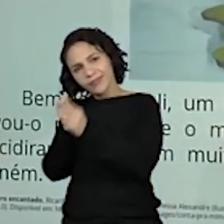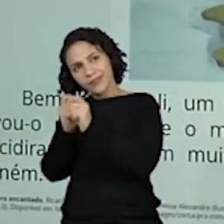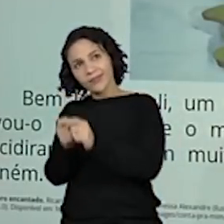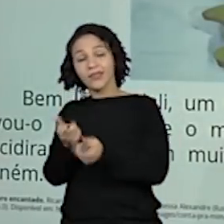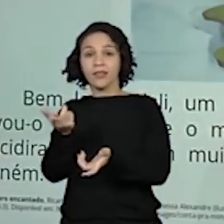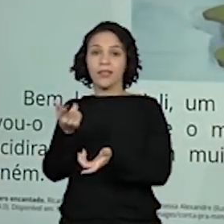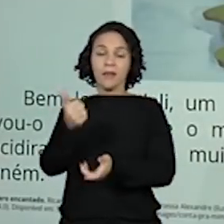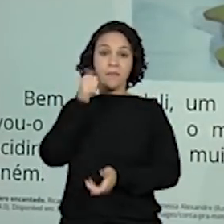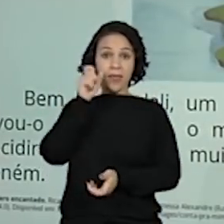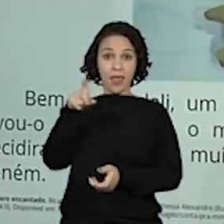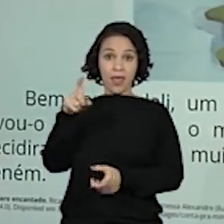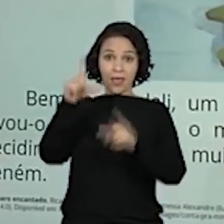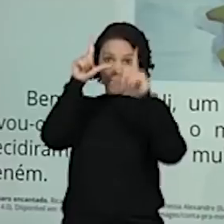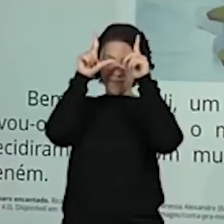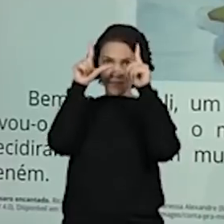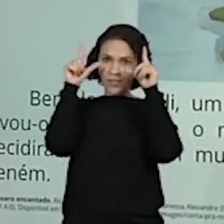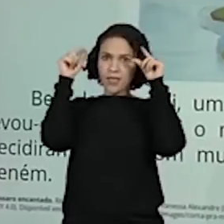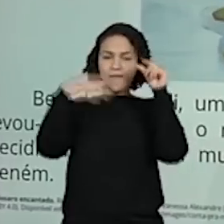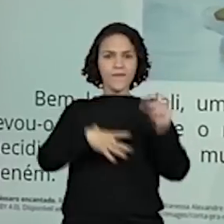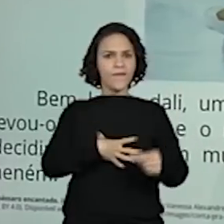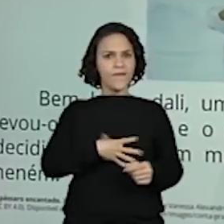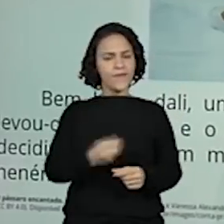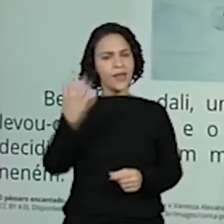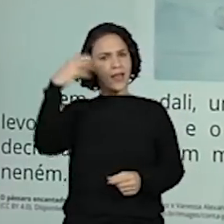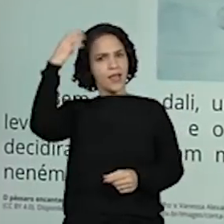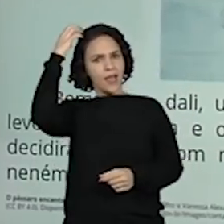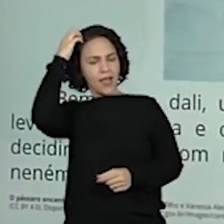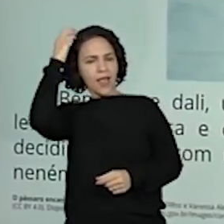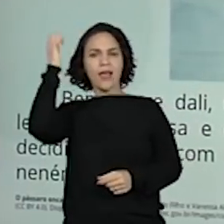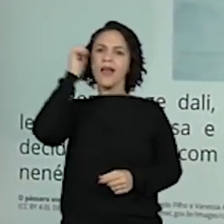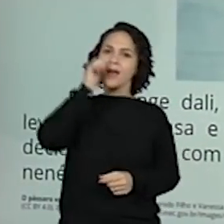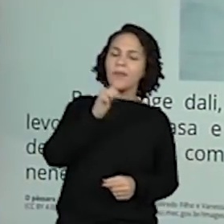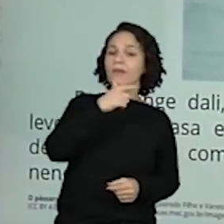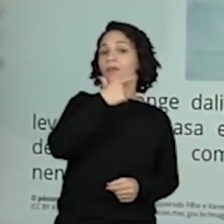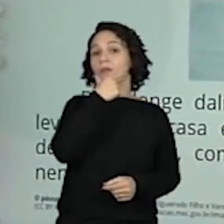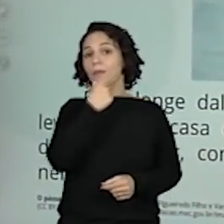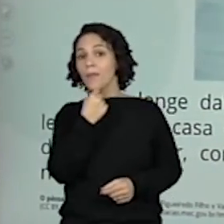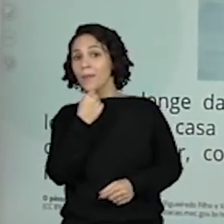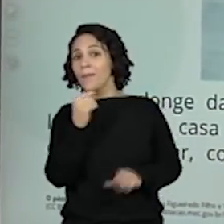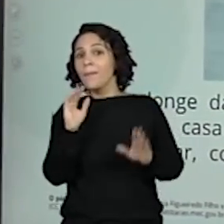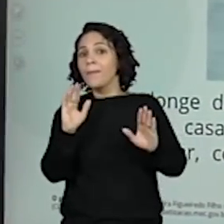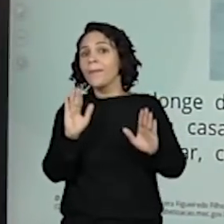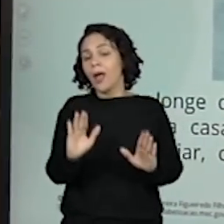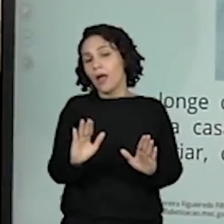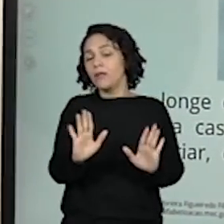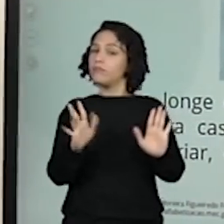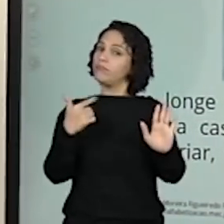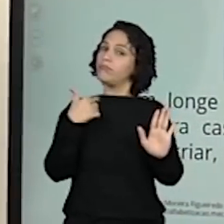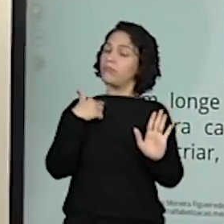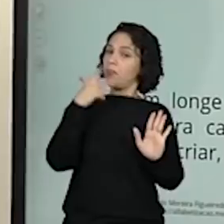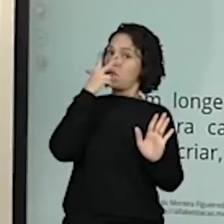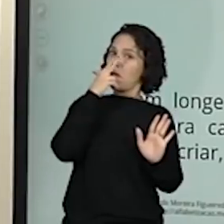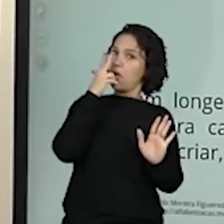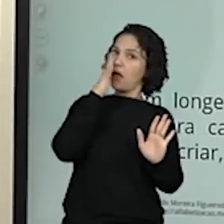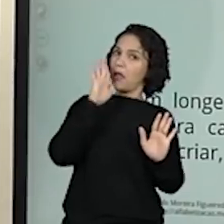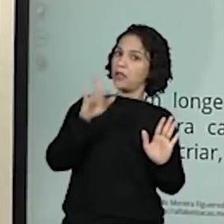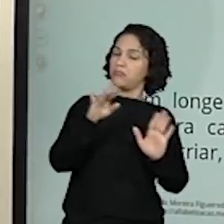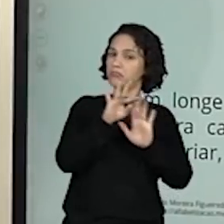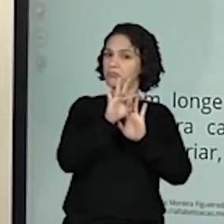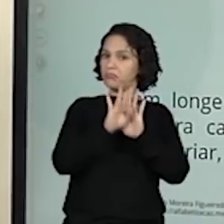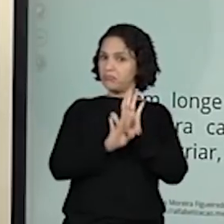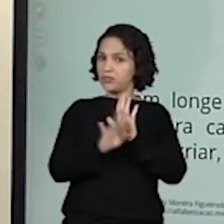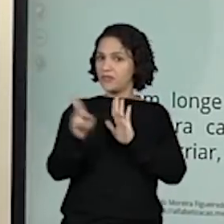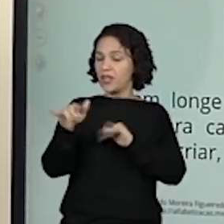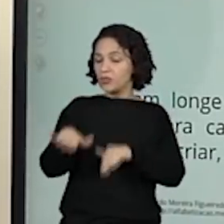uma princesa, filha de rei e rainha, mas ela me parece, pelo texto, que ela vai